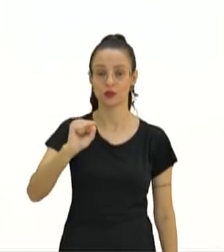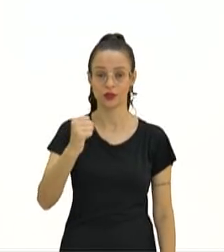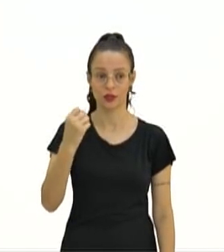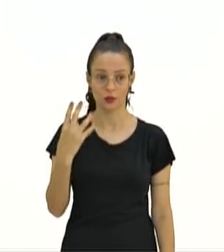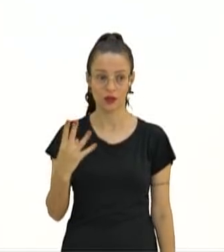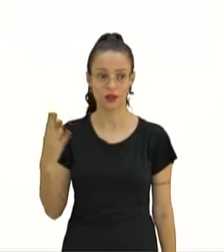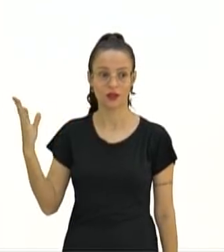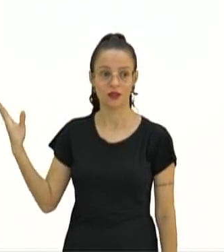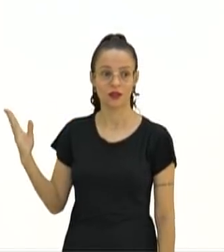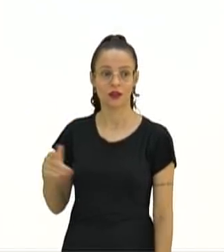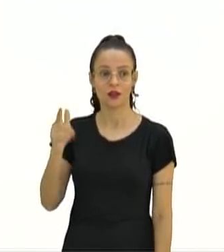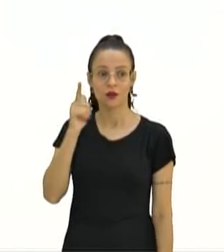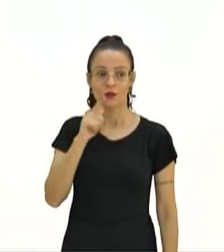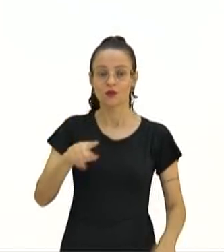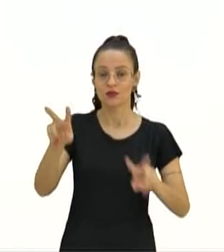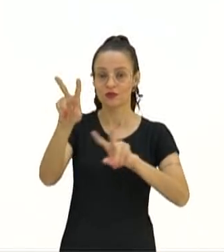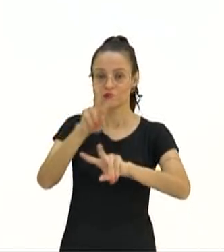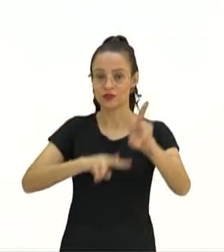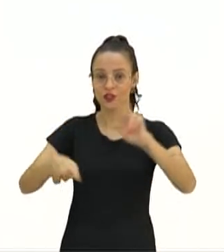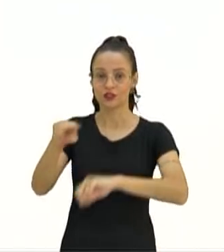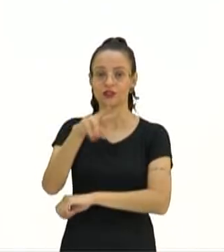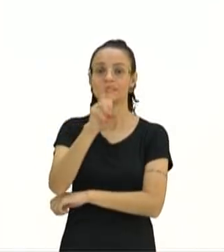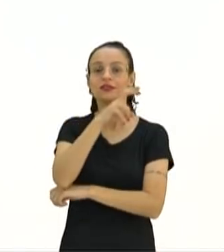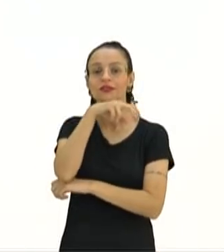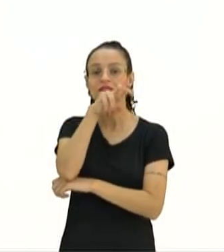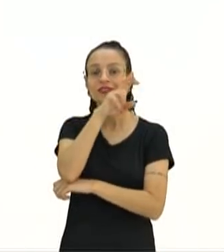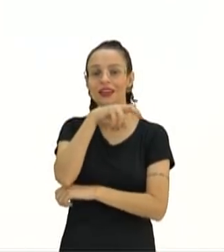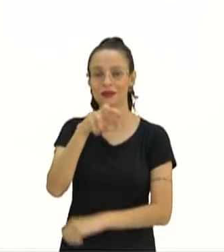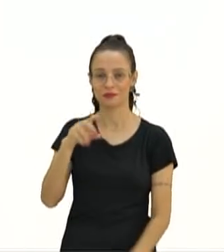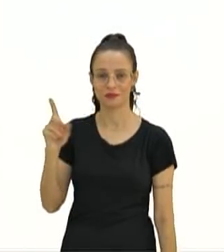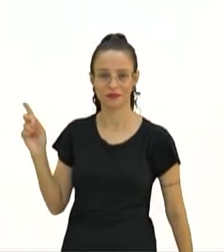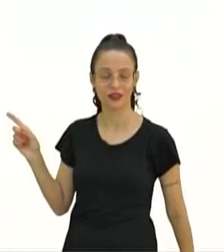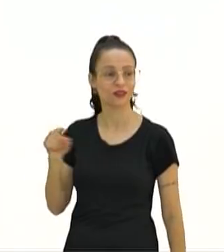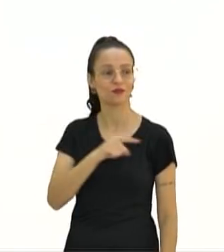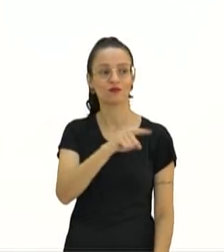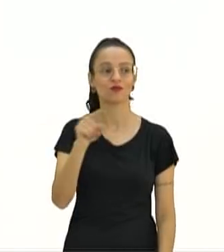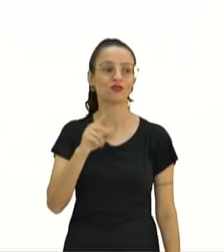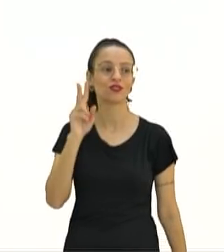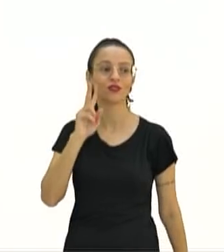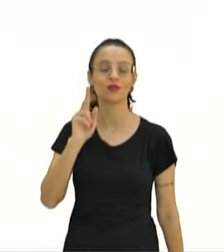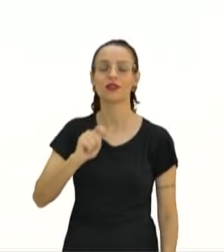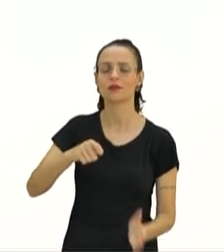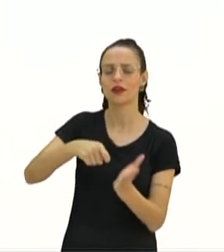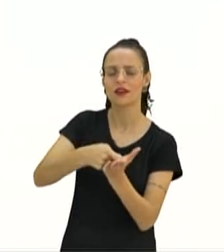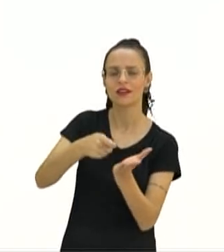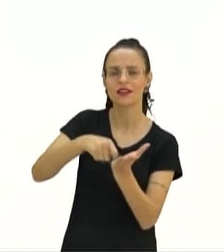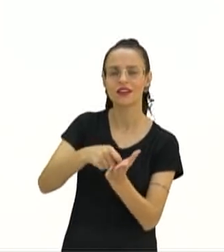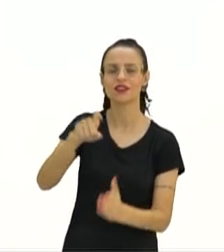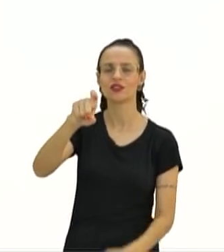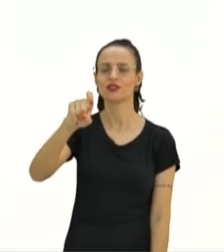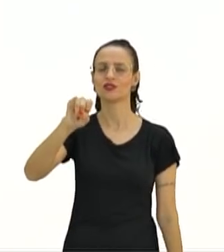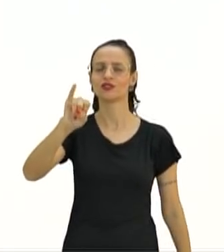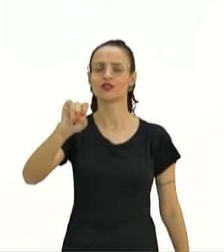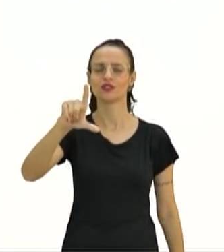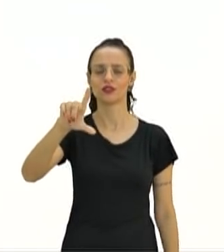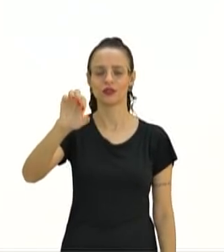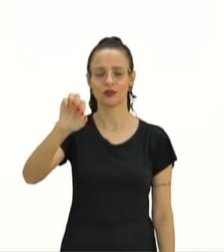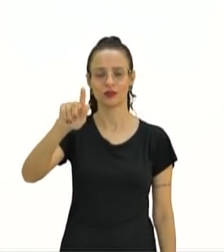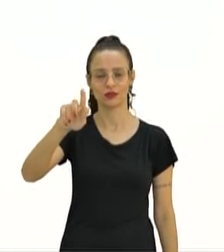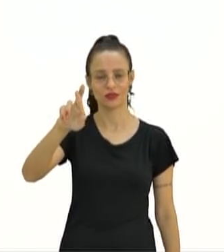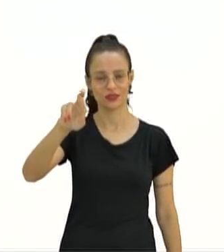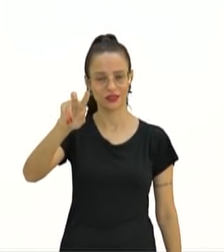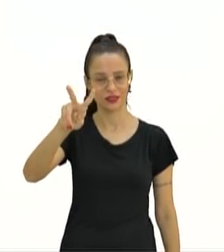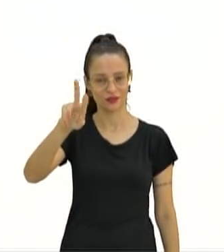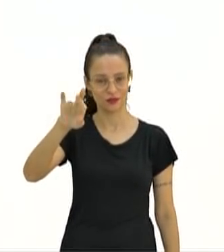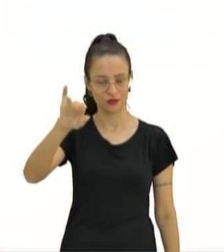1984. A gente consegue visualizar ali a serpente e tal. Para quem não lembra, a xilogravura é uma técnica